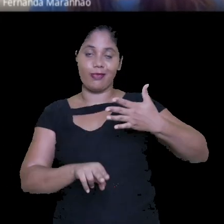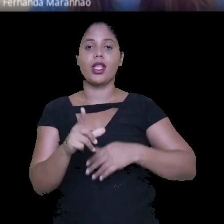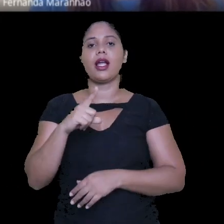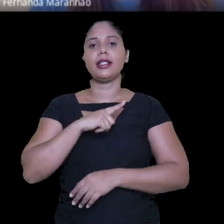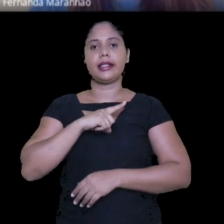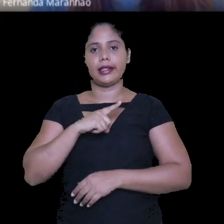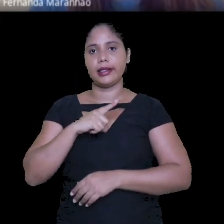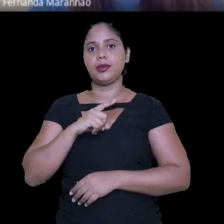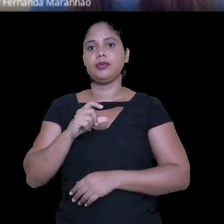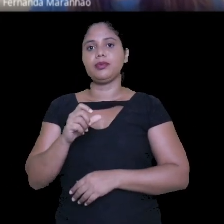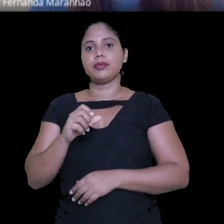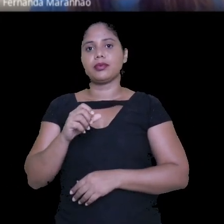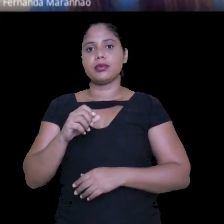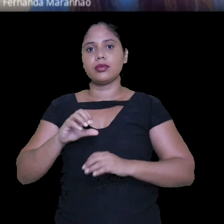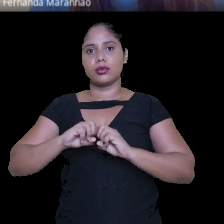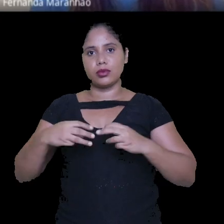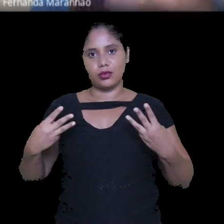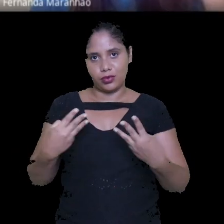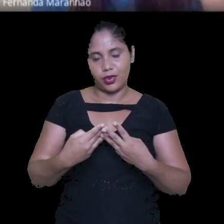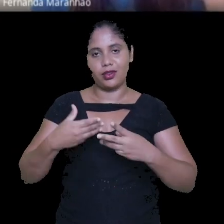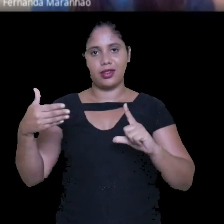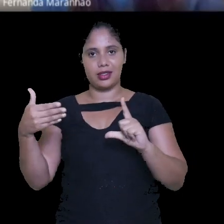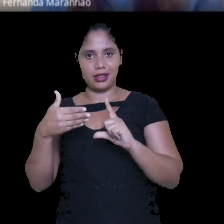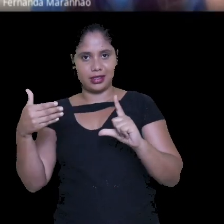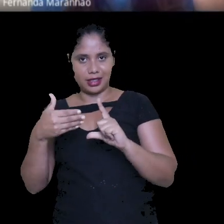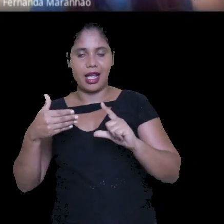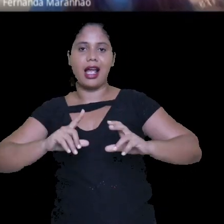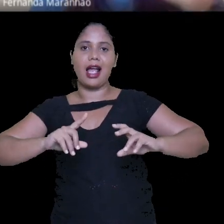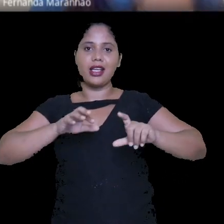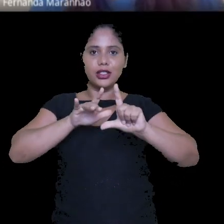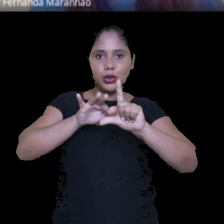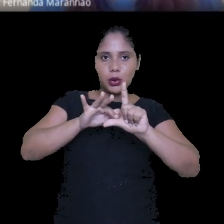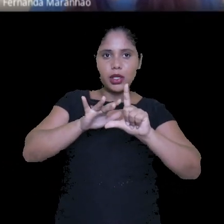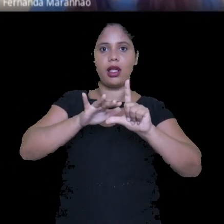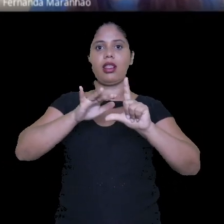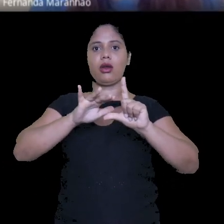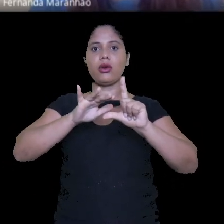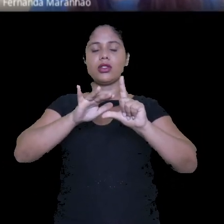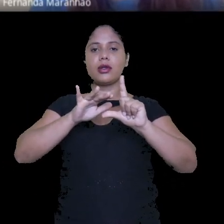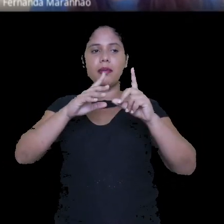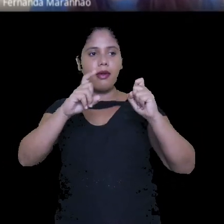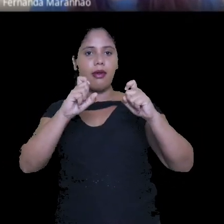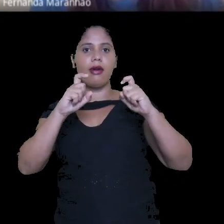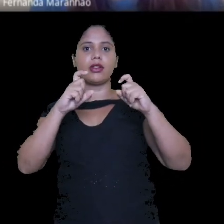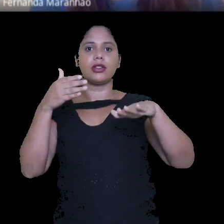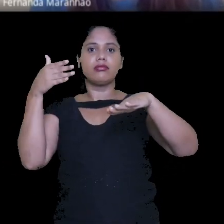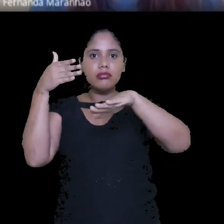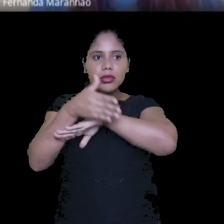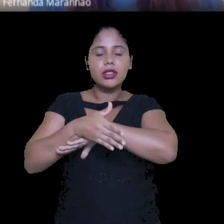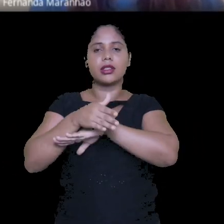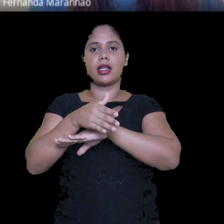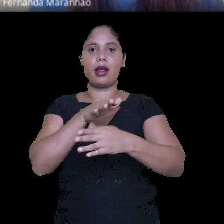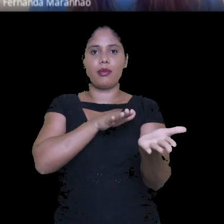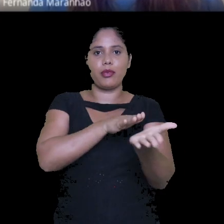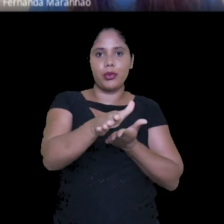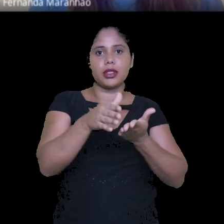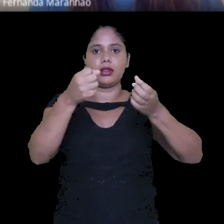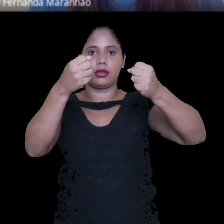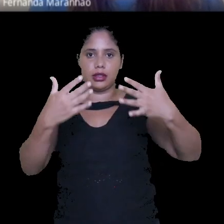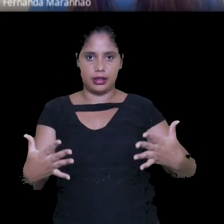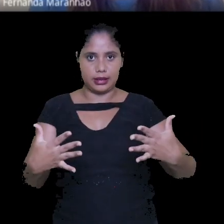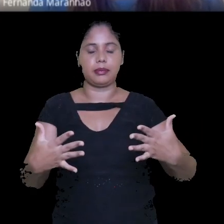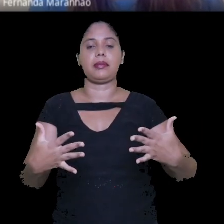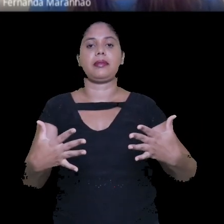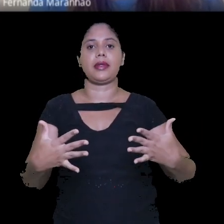imagem à esquerda, um fluxograma, que fala que a invasão trofoblástica deficiente das artérias espiraladas maternas leva a uma